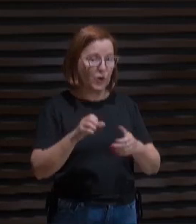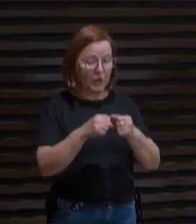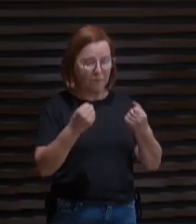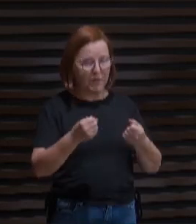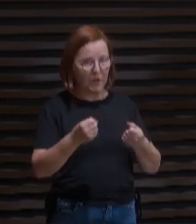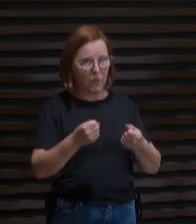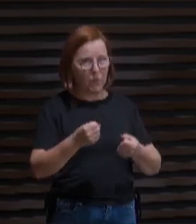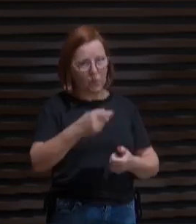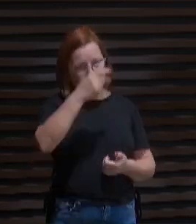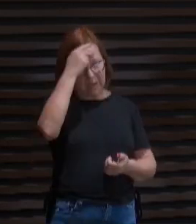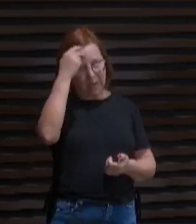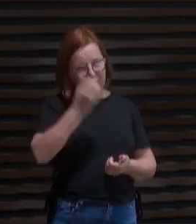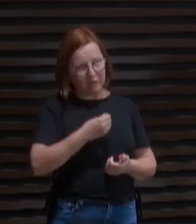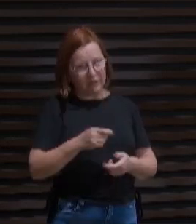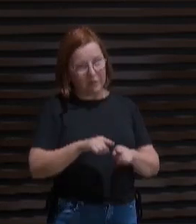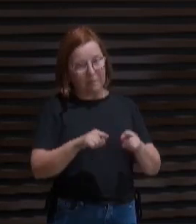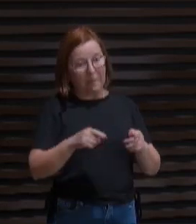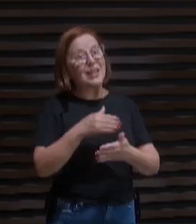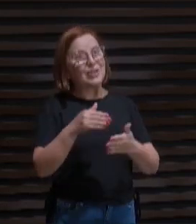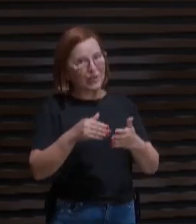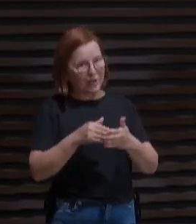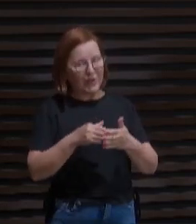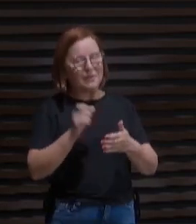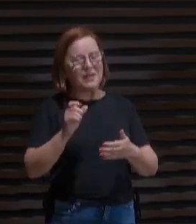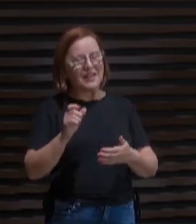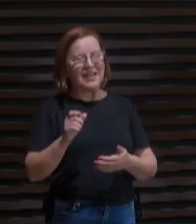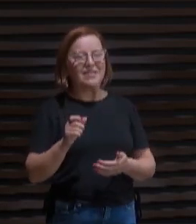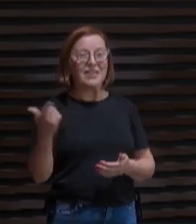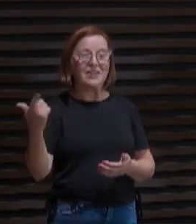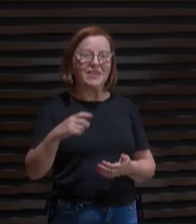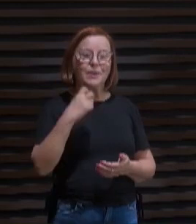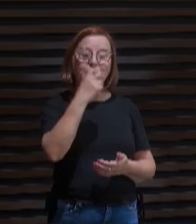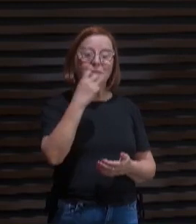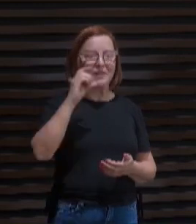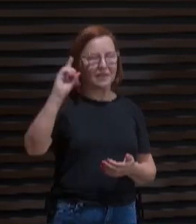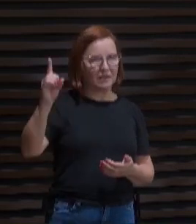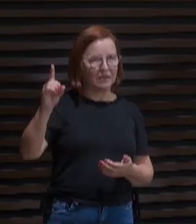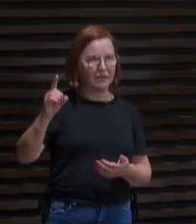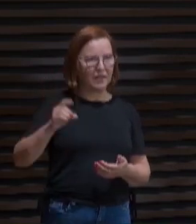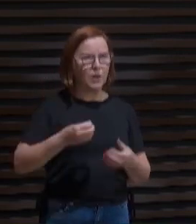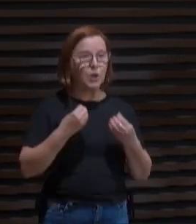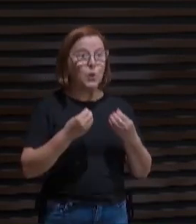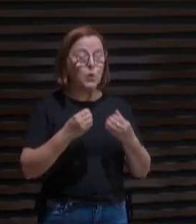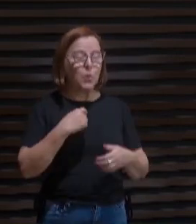Deus. Como é que eu vou me defender? É com a palavra. Ah, mas tem